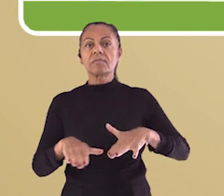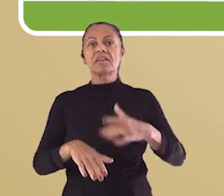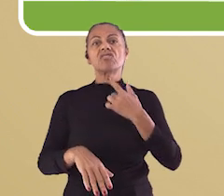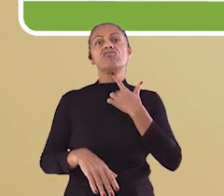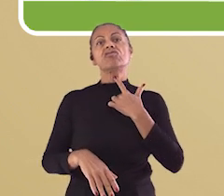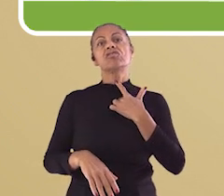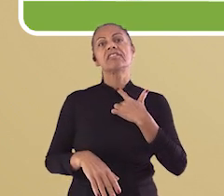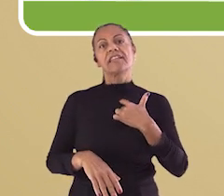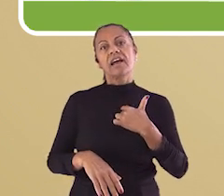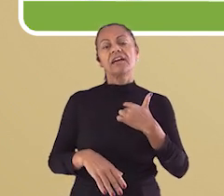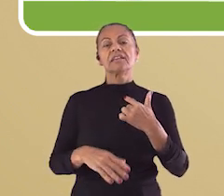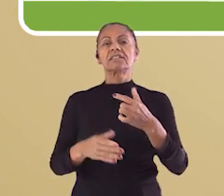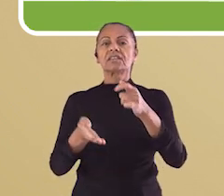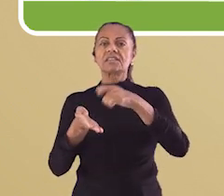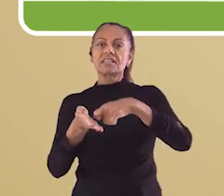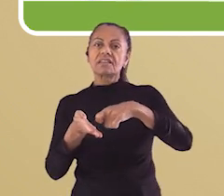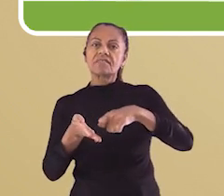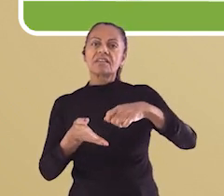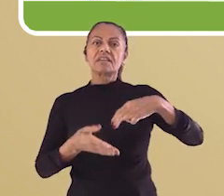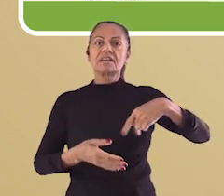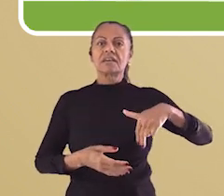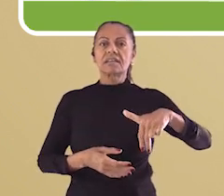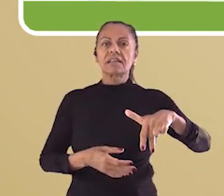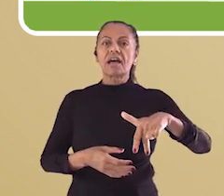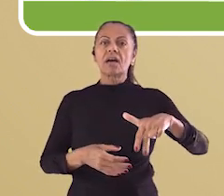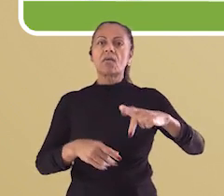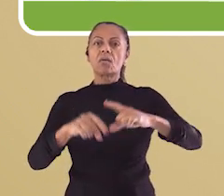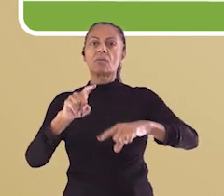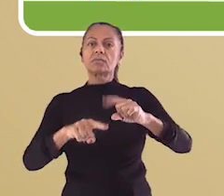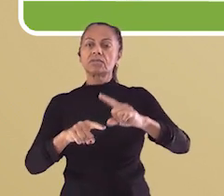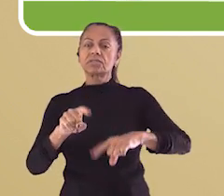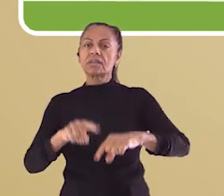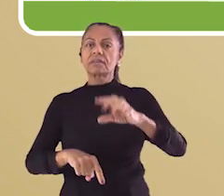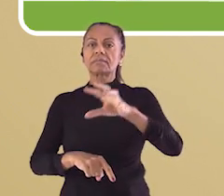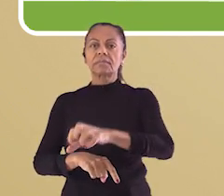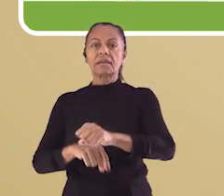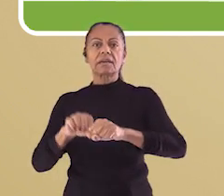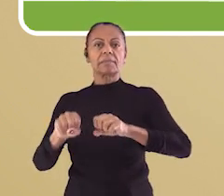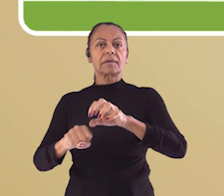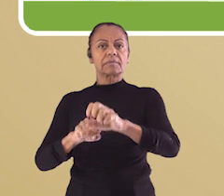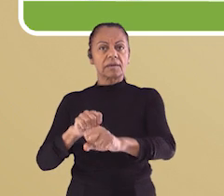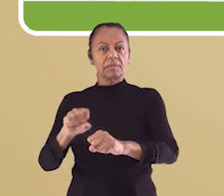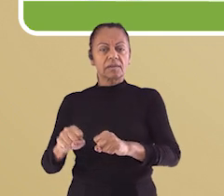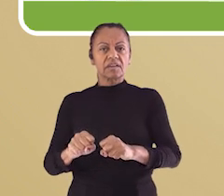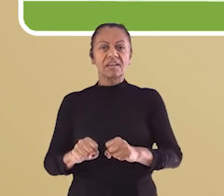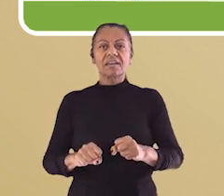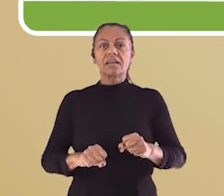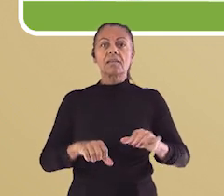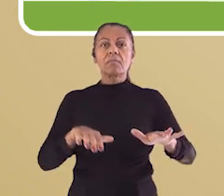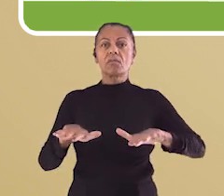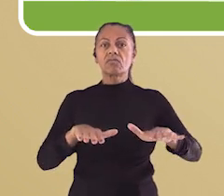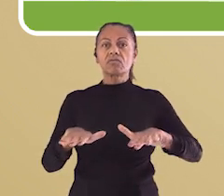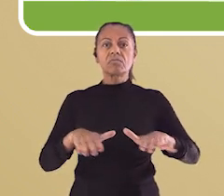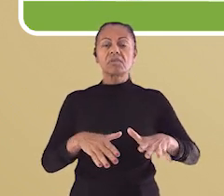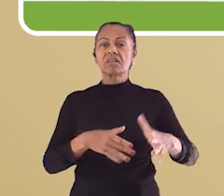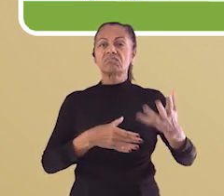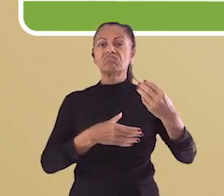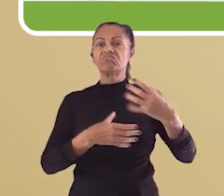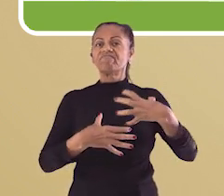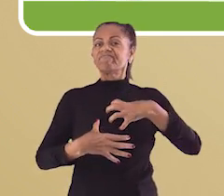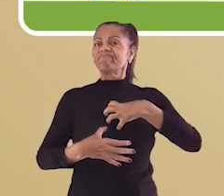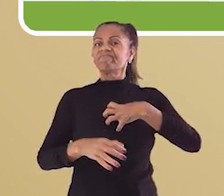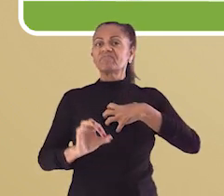nós fazemos por nossa vontade, como escrever, andar ou pegar objetos. E involuntários, que